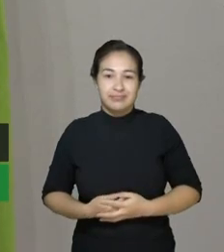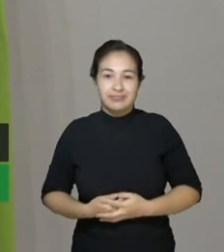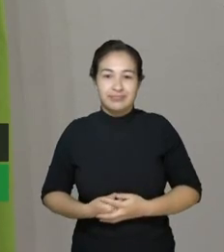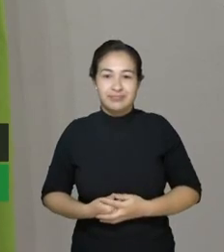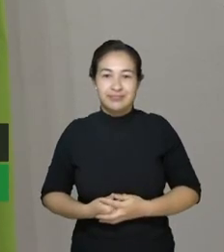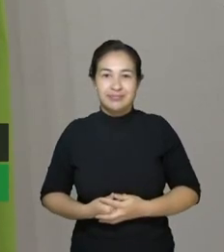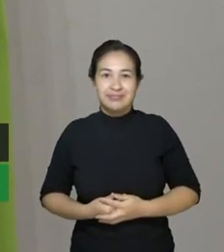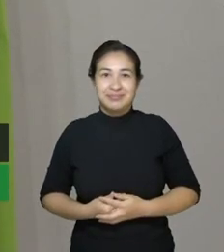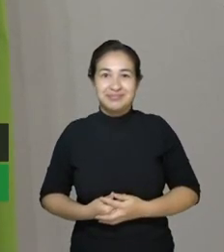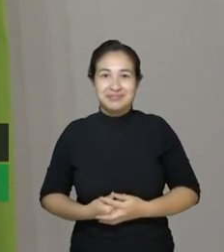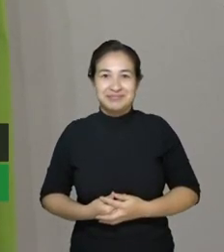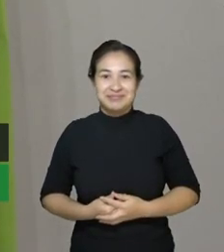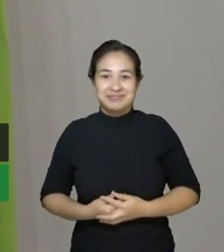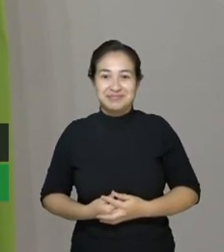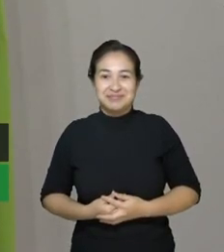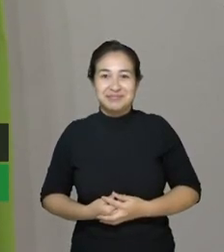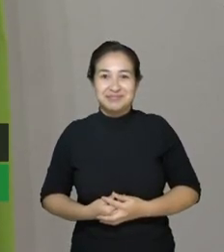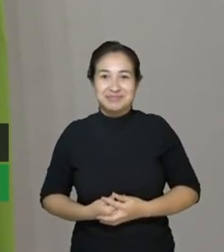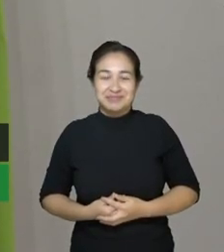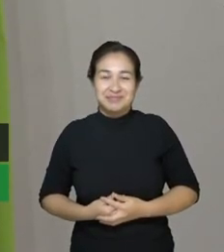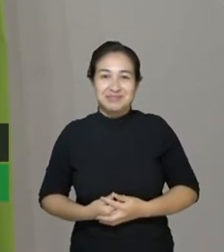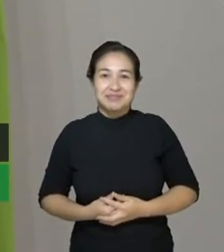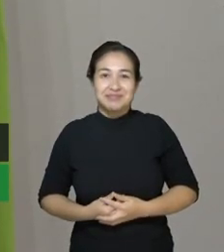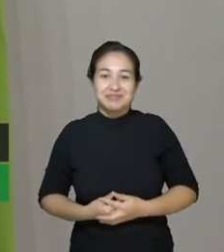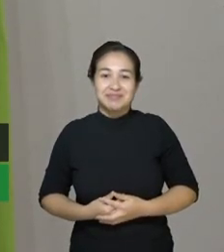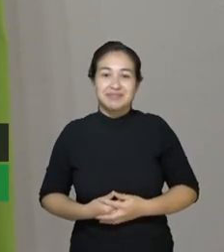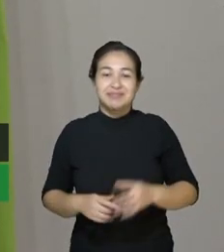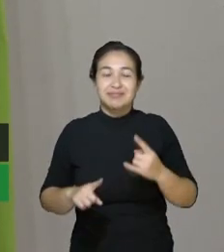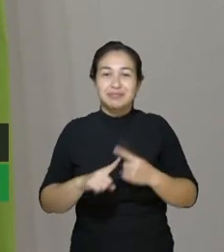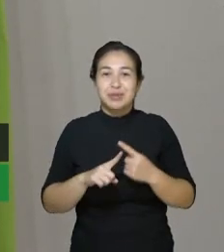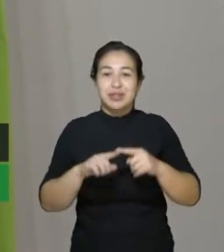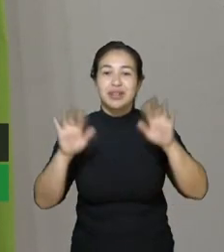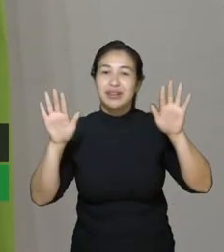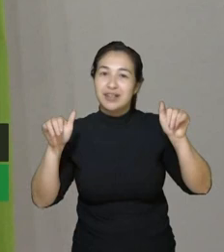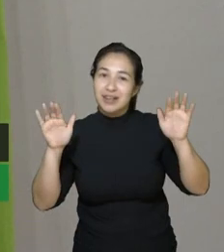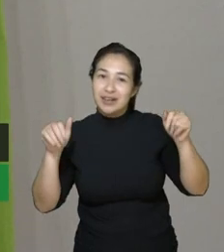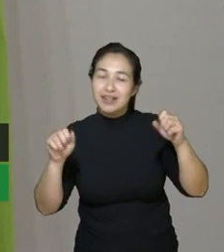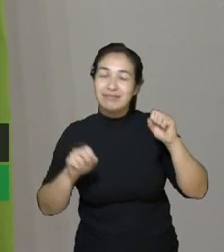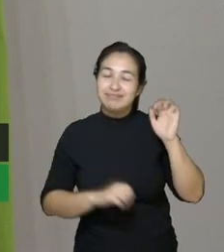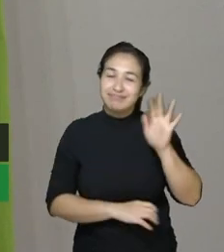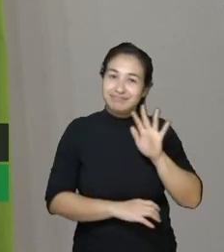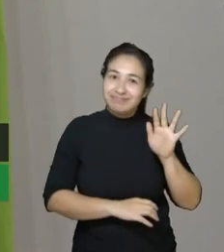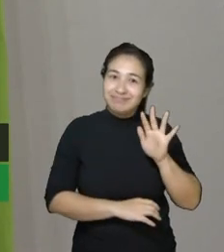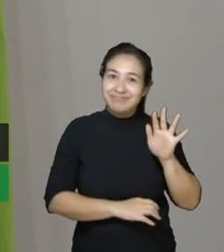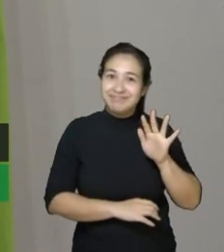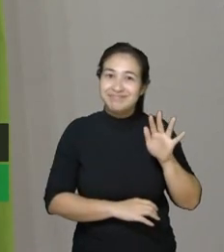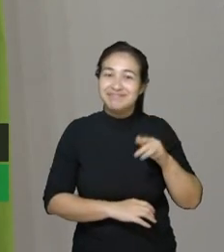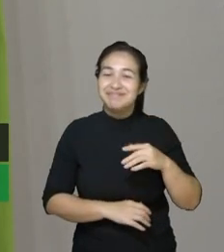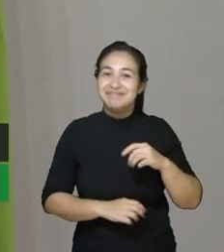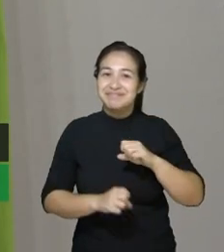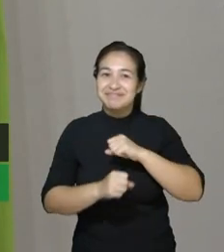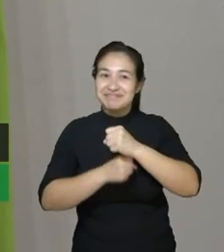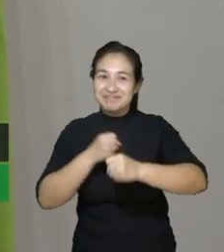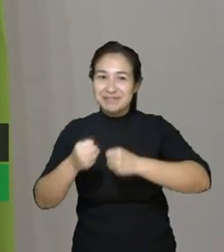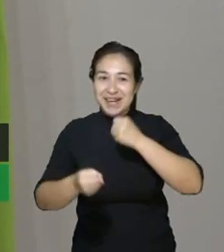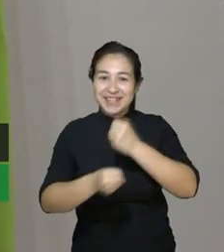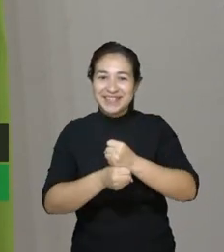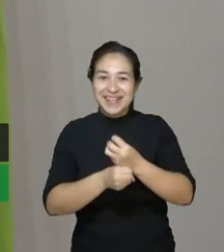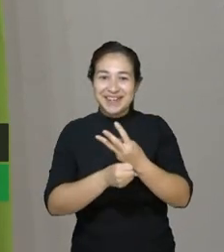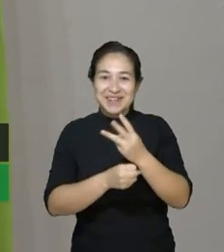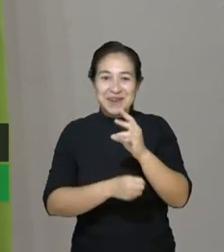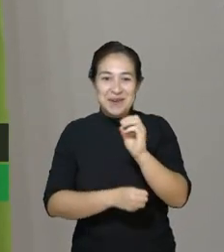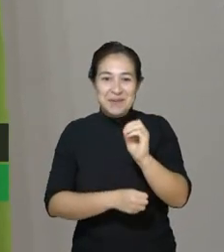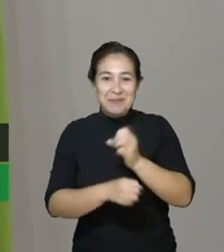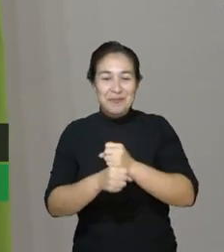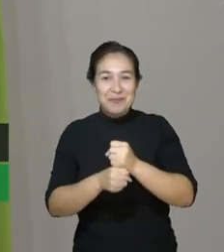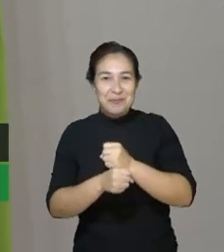Obos, porque é o momento da despedida. Eu estou há 30 anos na vida pública e, como diz o